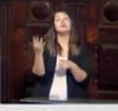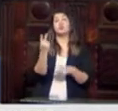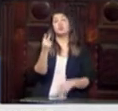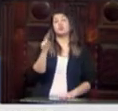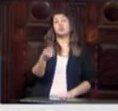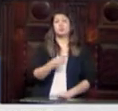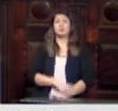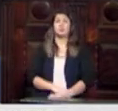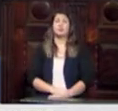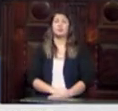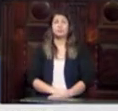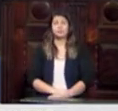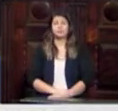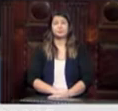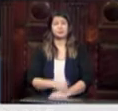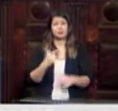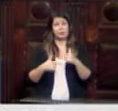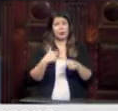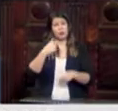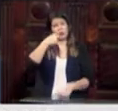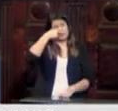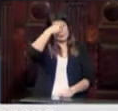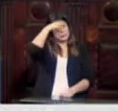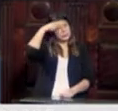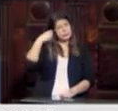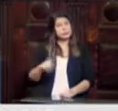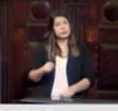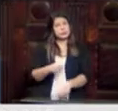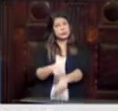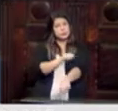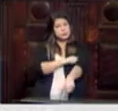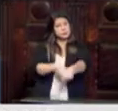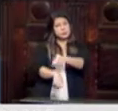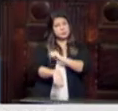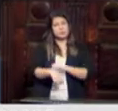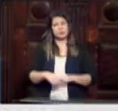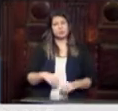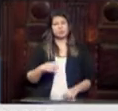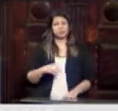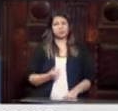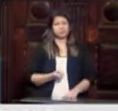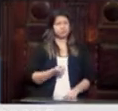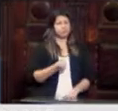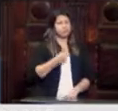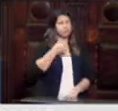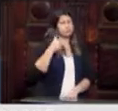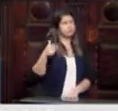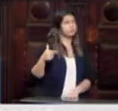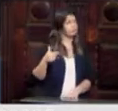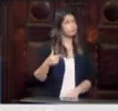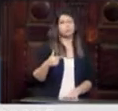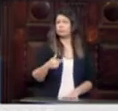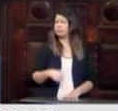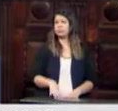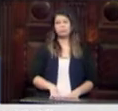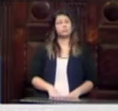isso não me diminui, porque quem é campeã de voto lá é a